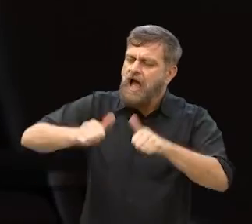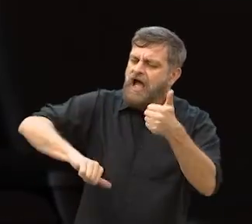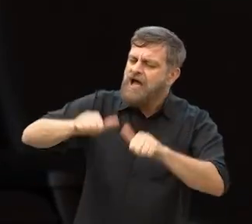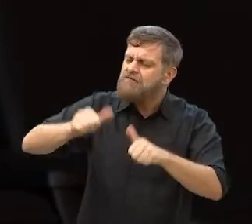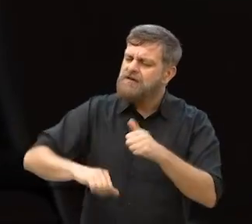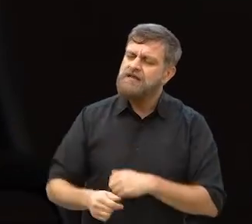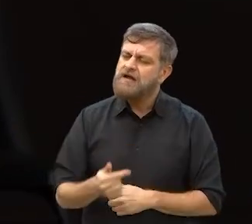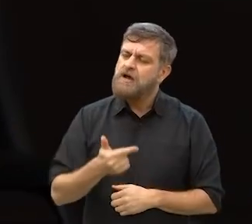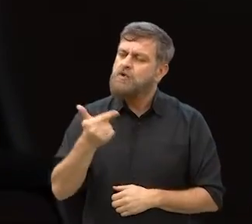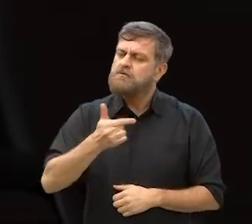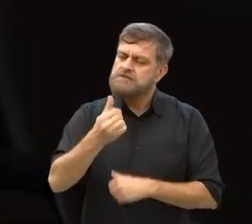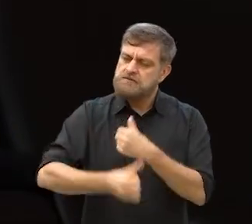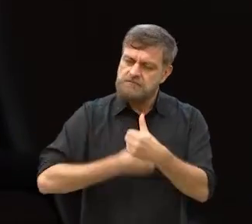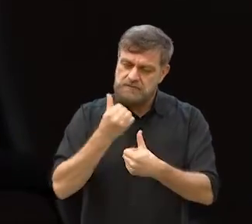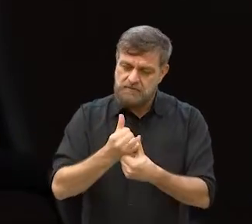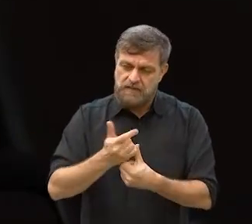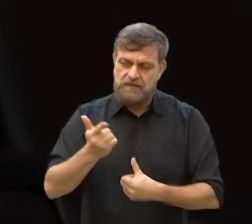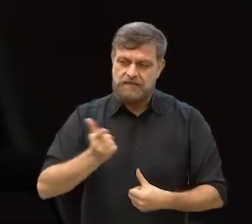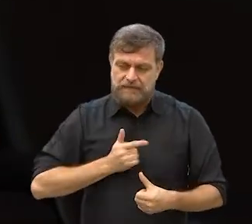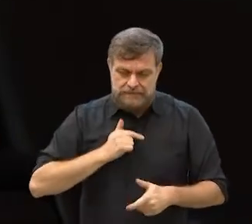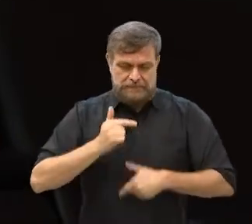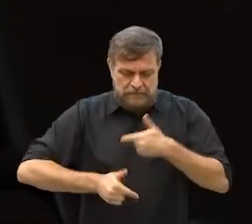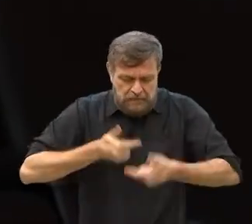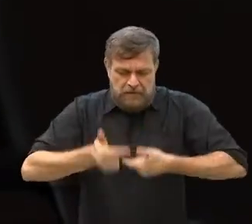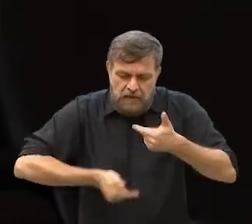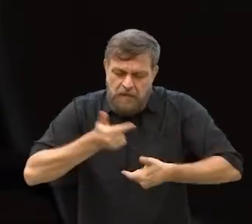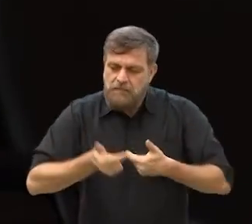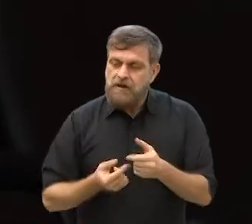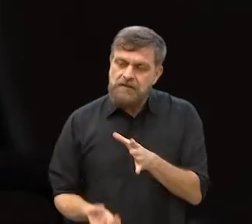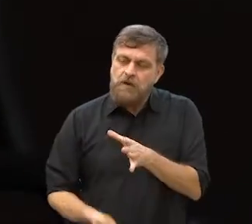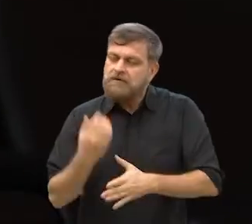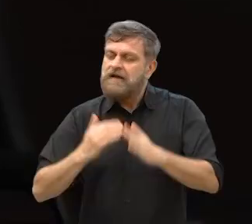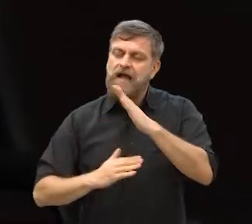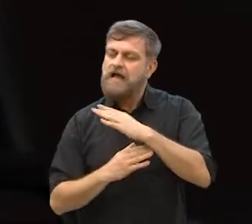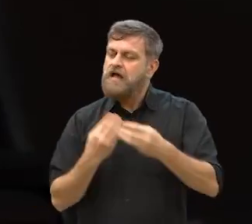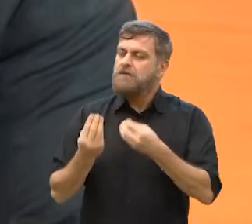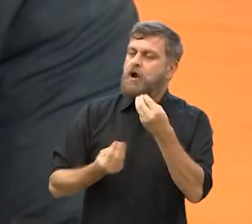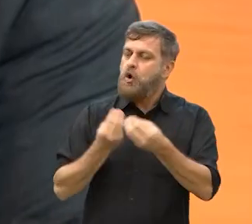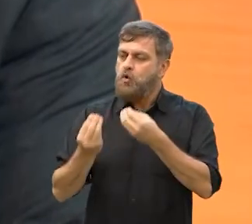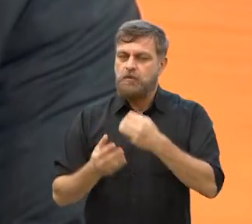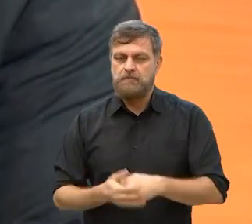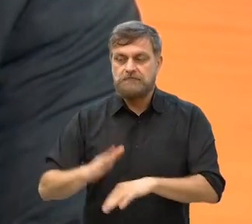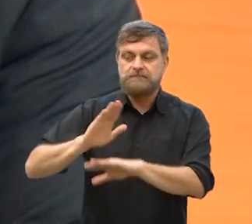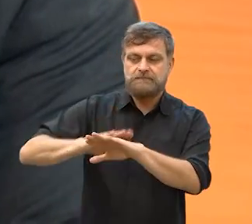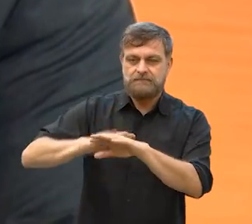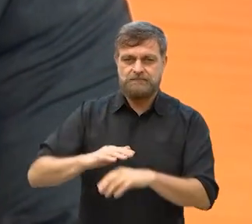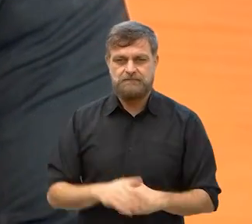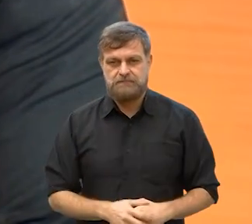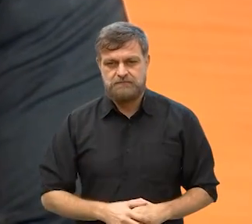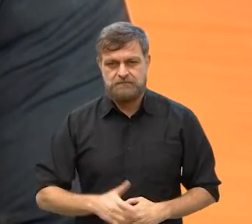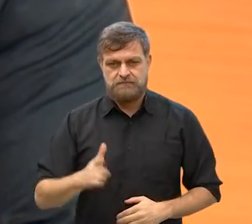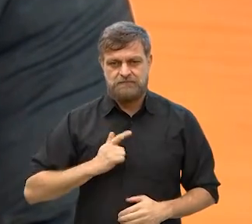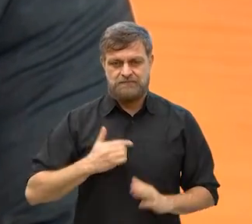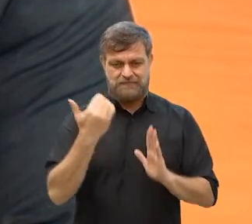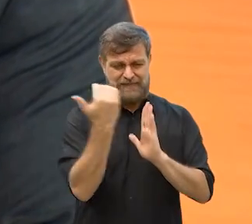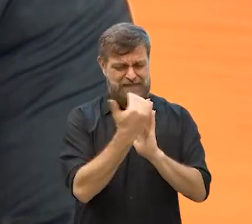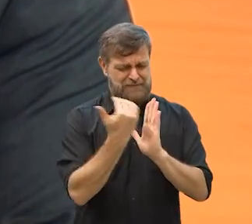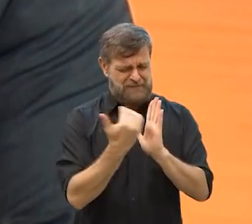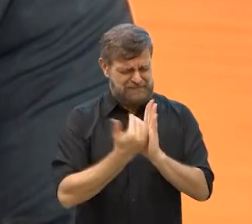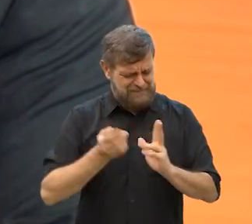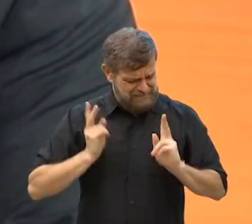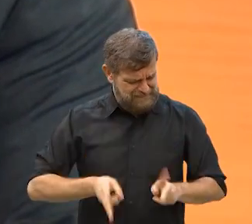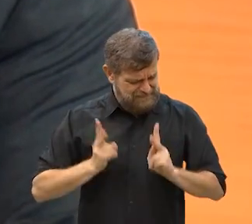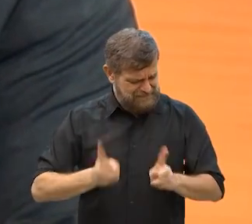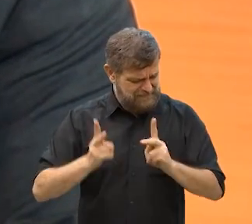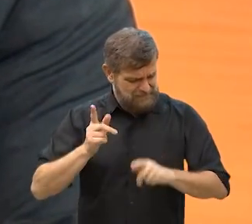desse segundo semestre. Tá bem corrido? Tem muita coisa acontecendo aqui na casa? A programação aqui não para, né?